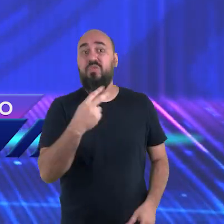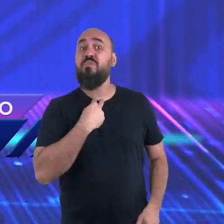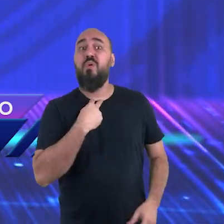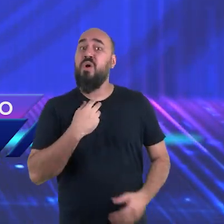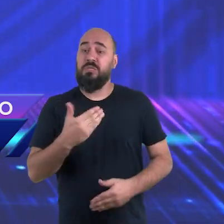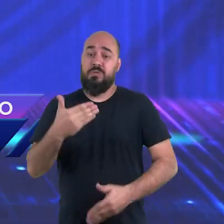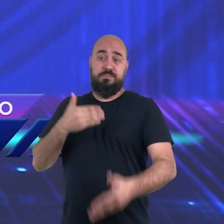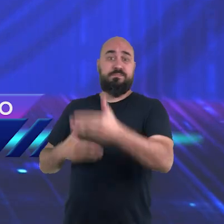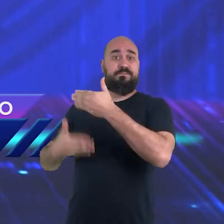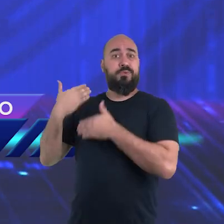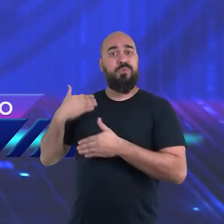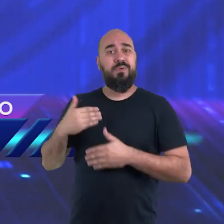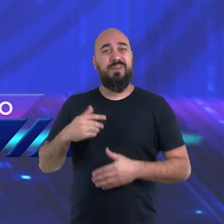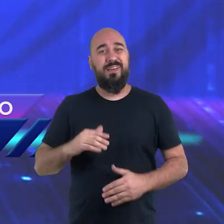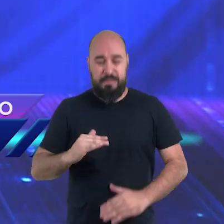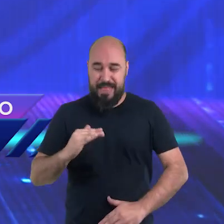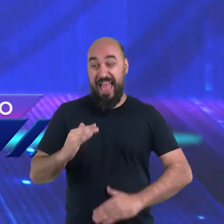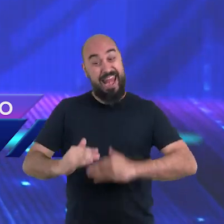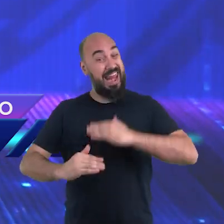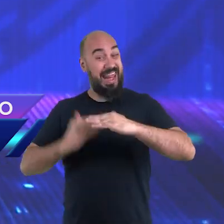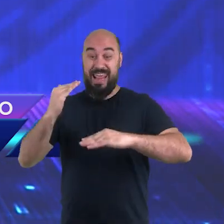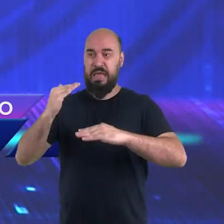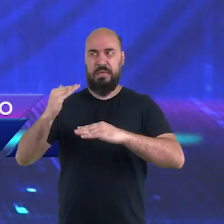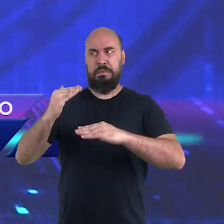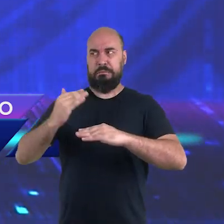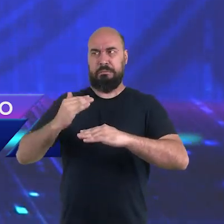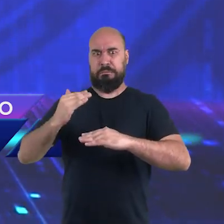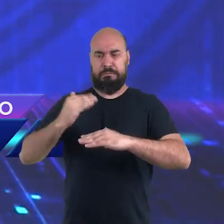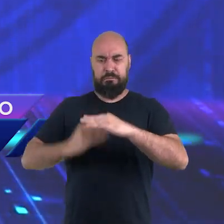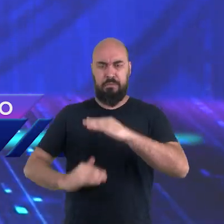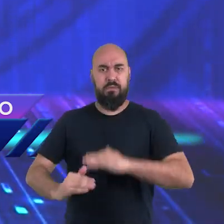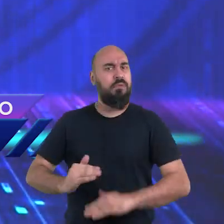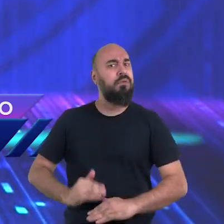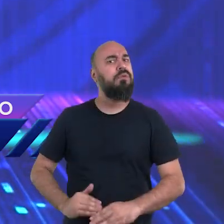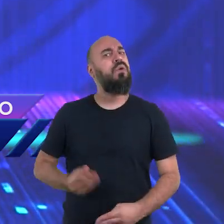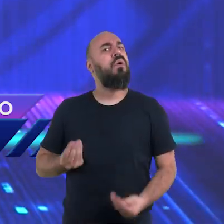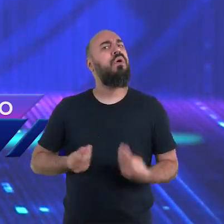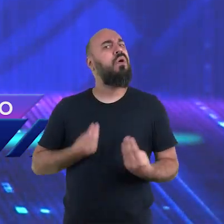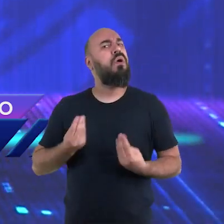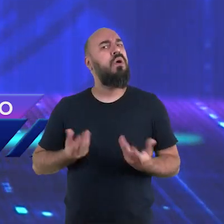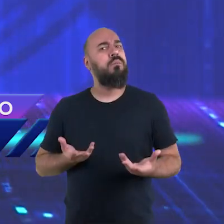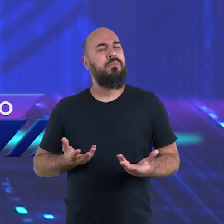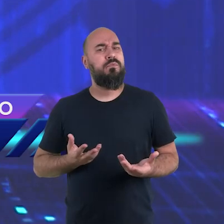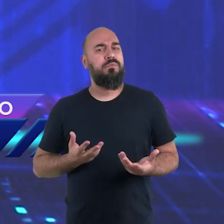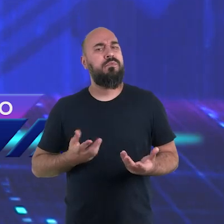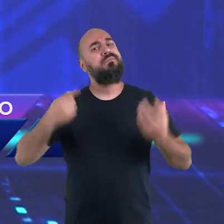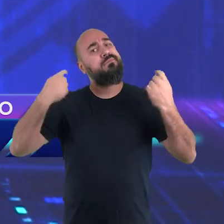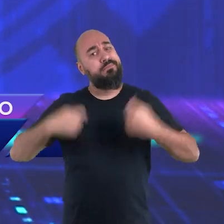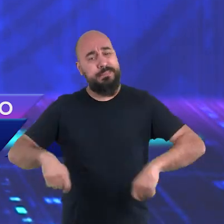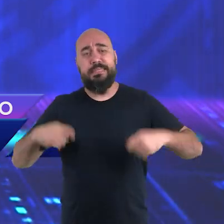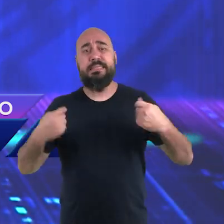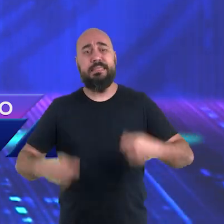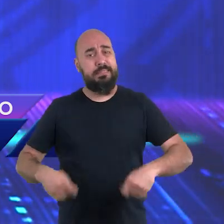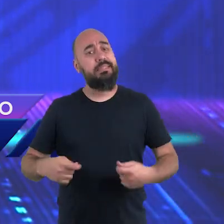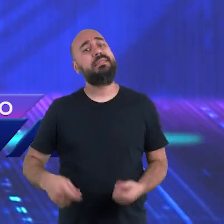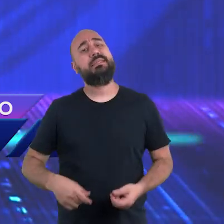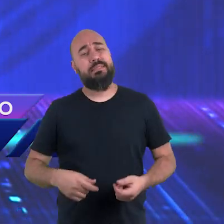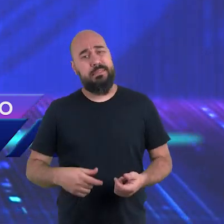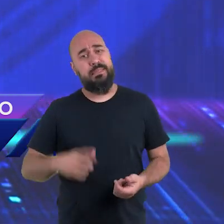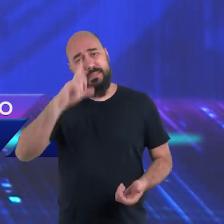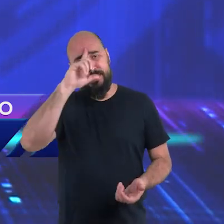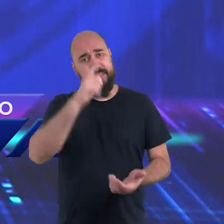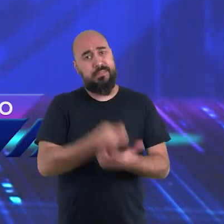novas realidades. Apocalipse capítulo 10 fala de um período de frustração, de decepção, mas